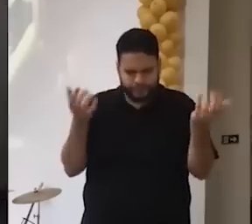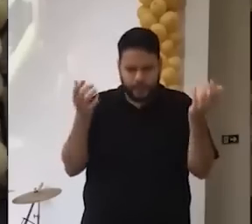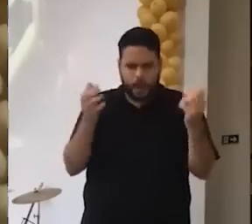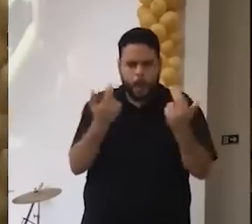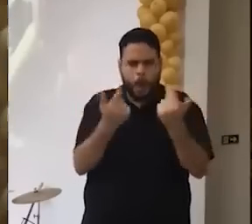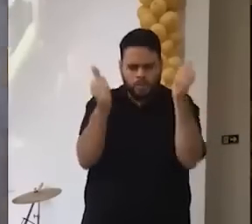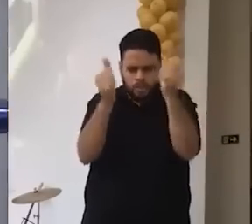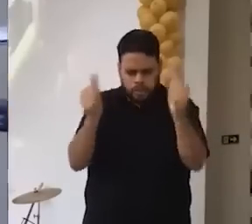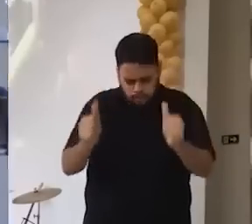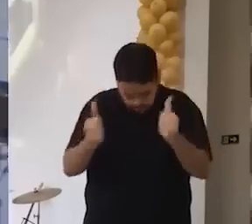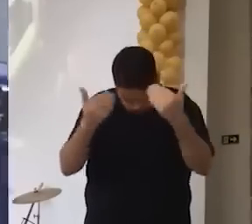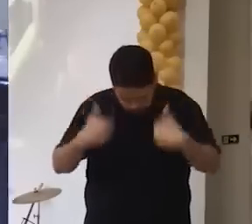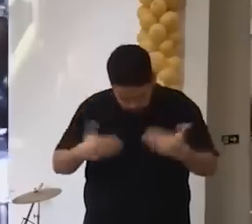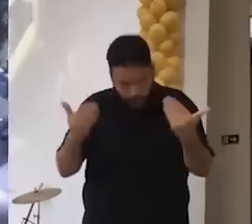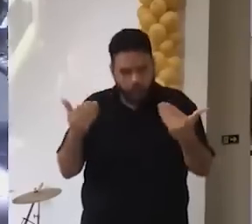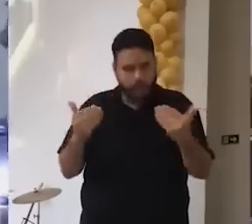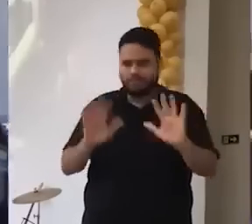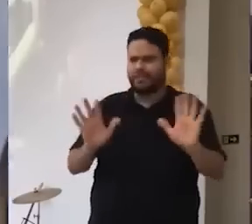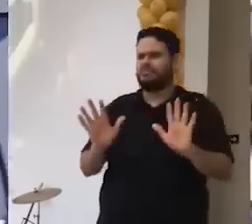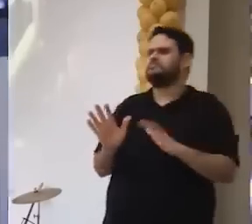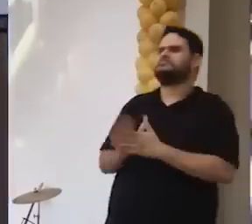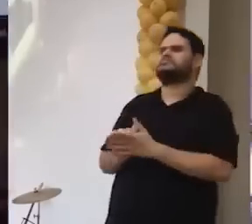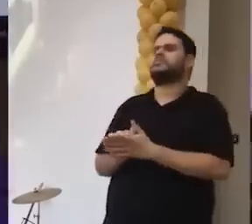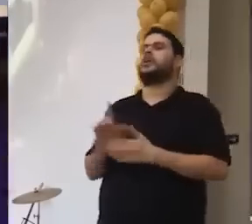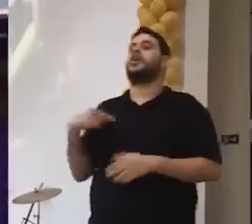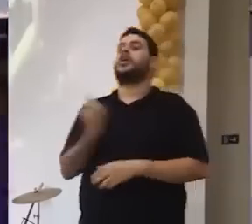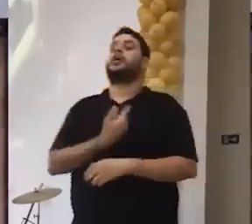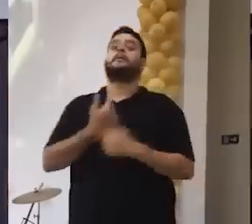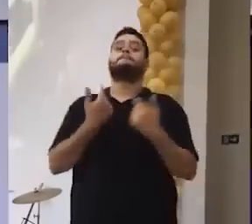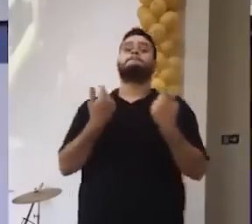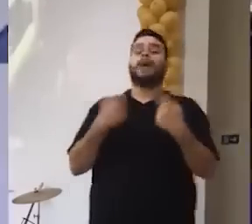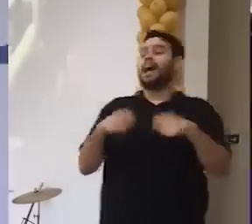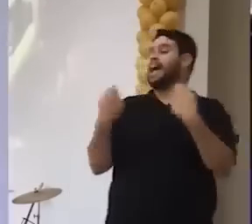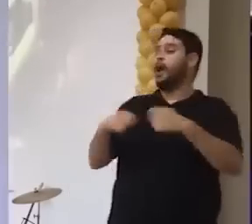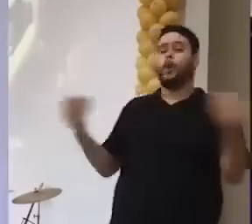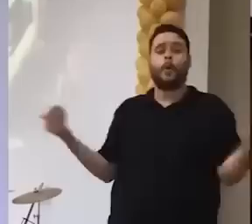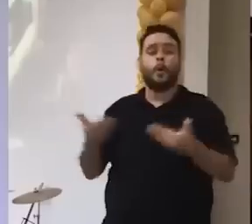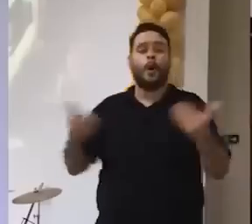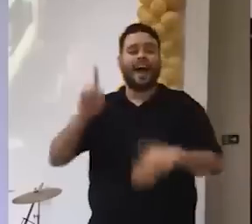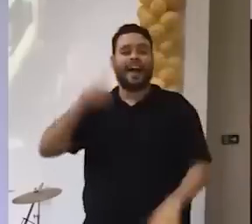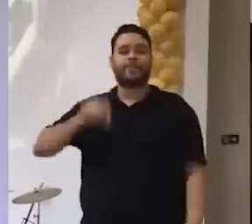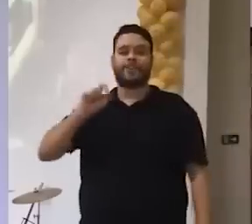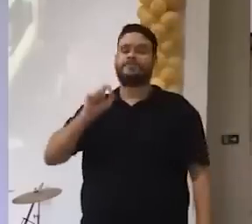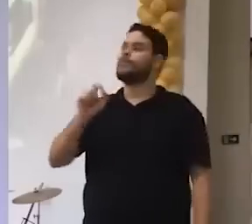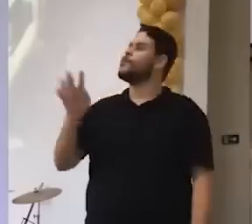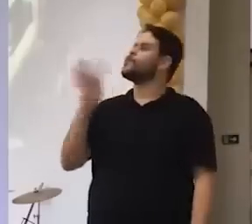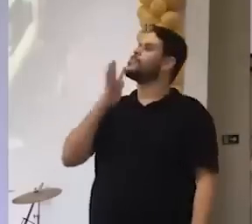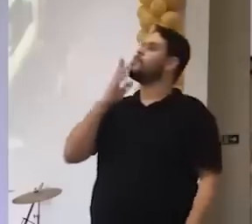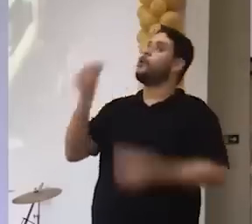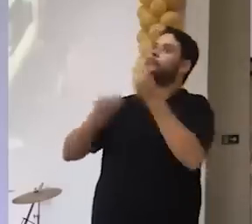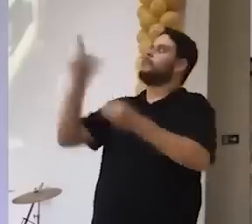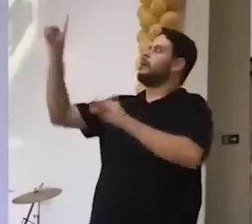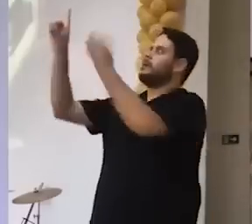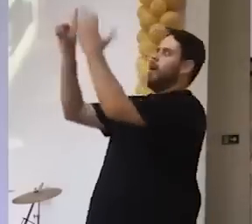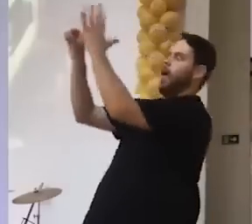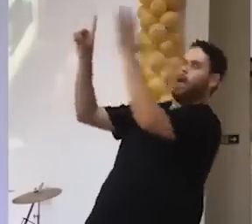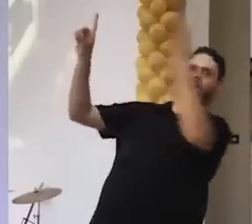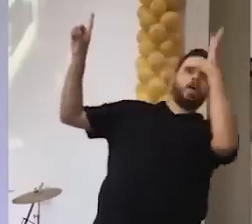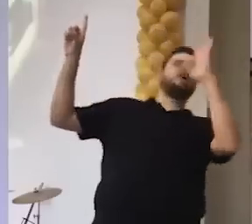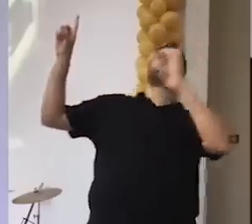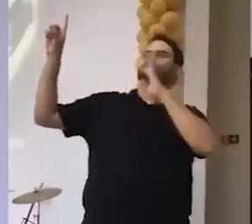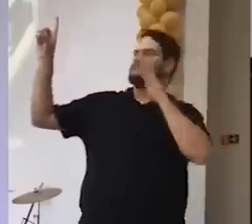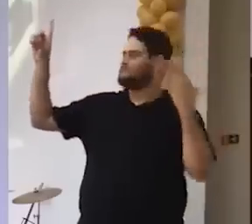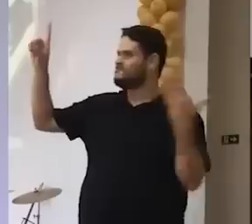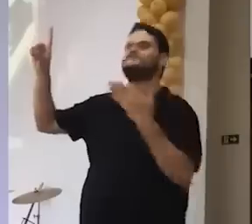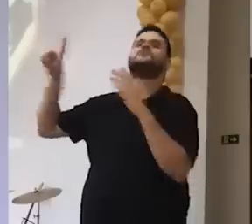A maior necessidade da igreja é aquilo que nós cantamos aqui hoje, é conhecer quão grande é o nosso Deus, quão grande é o